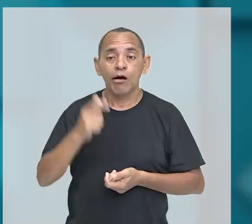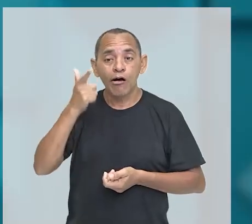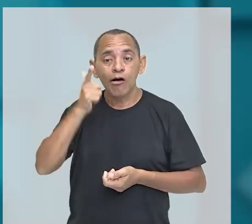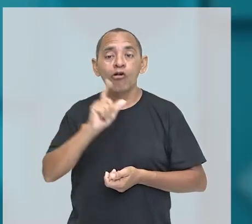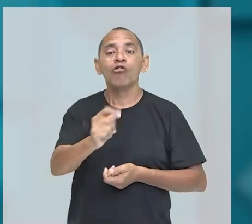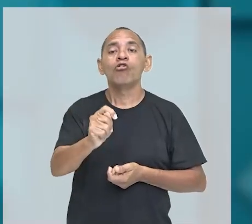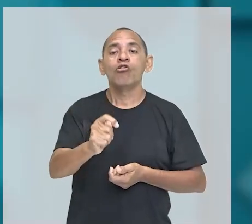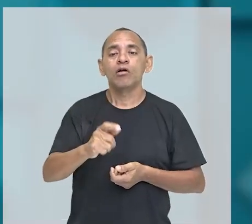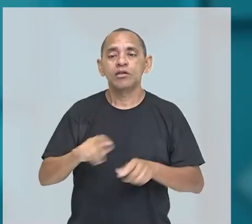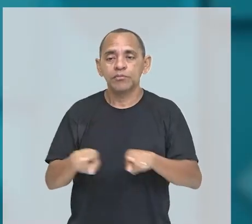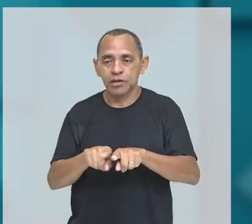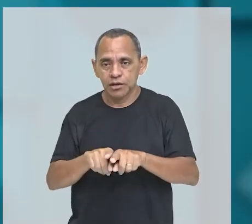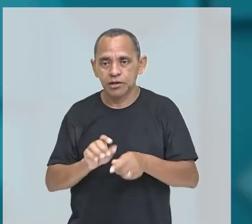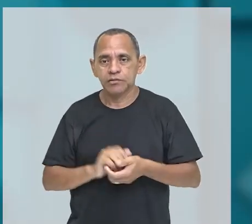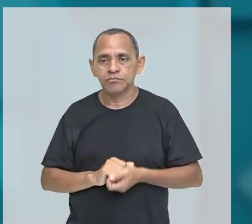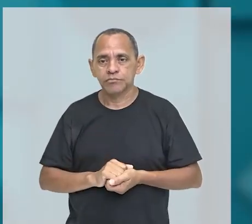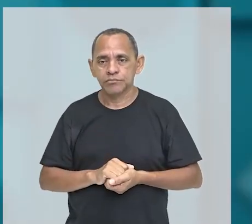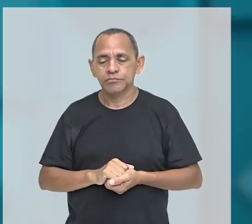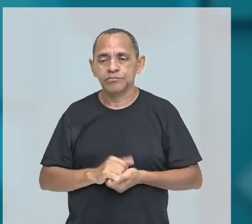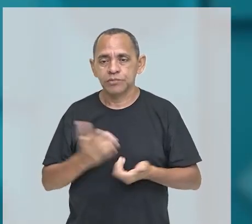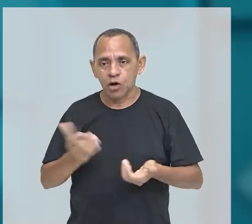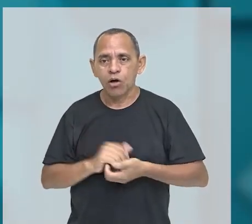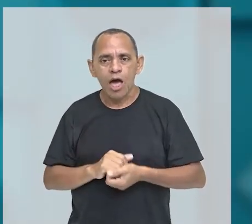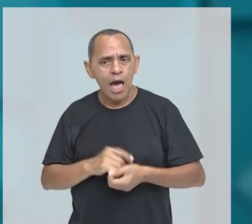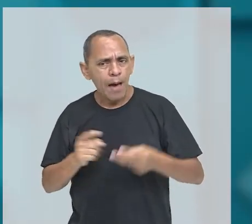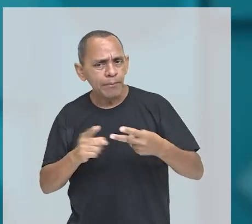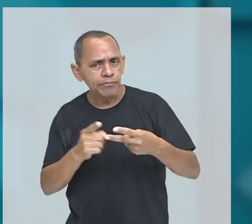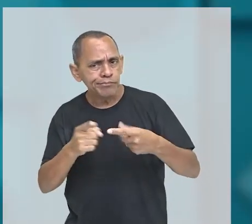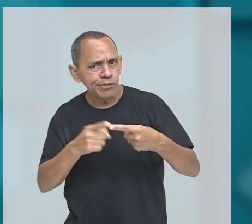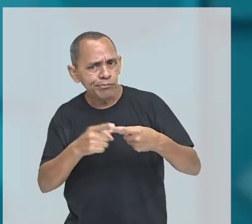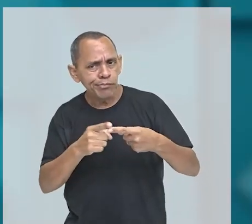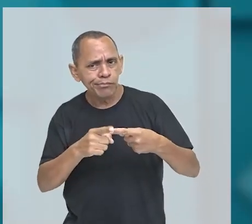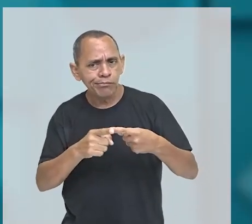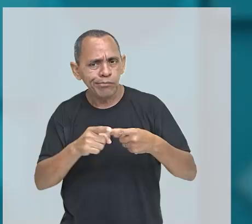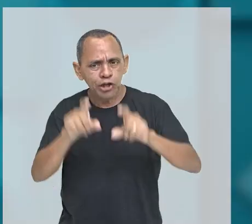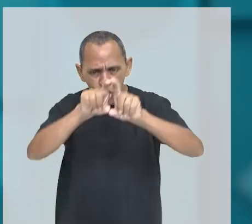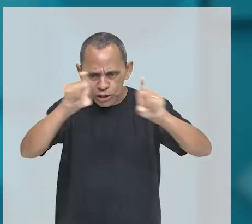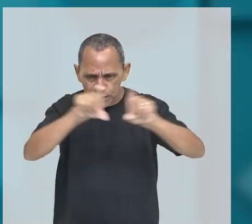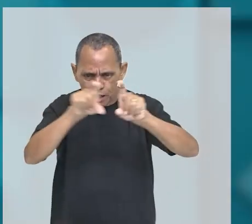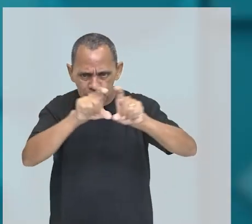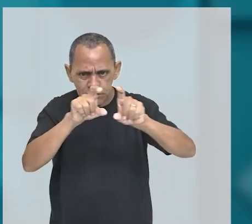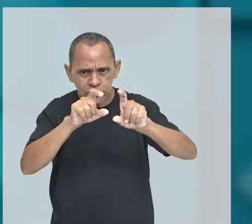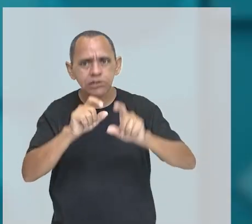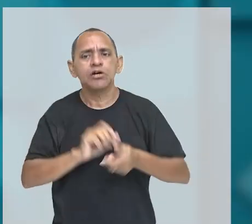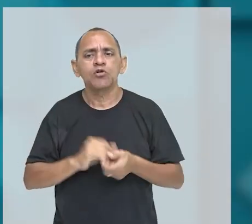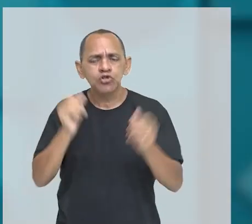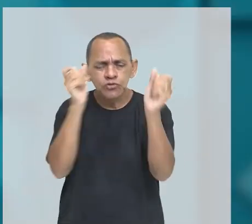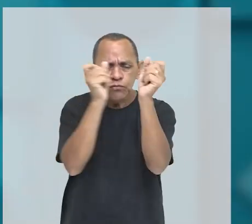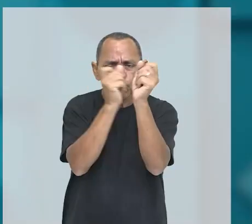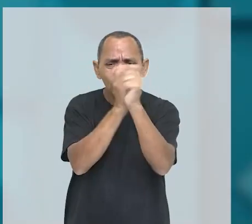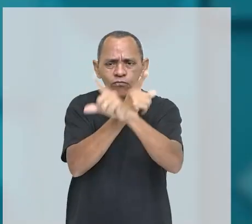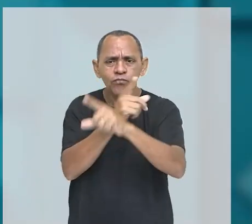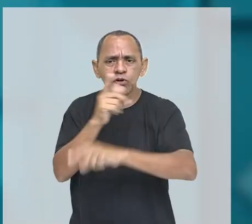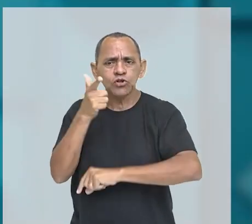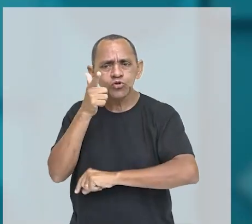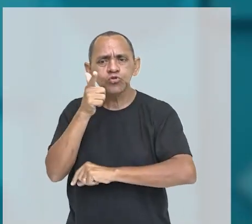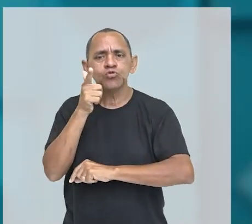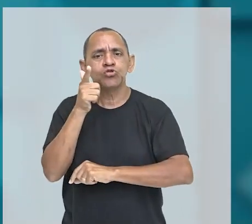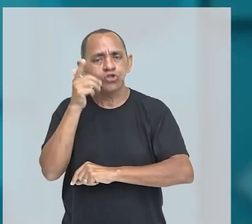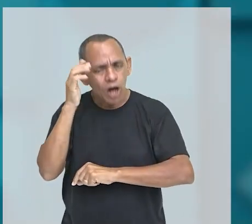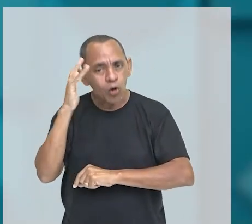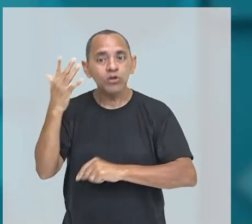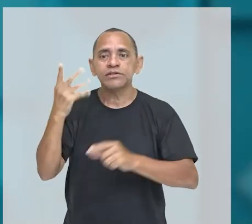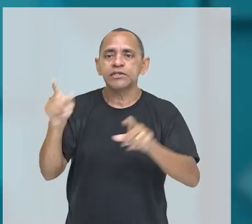oração já é algo muito difícil de acontecer, tá certo? Então, repare que na condicional do tipo 2, eu basicamente não trabalho com